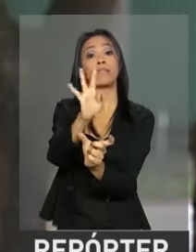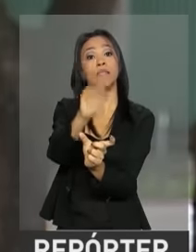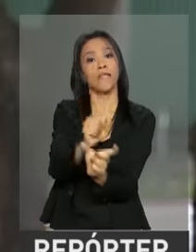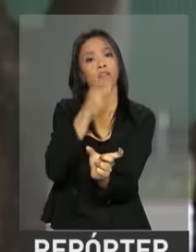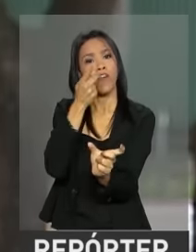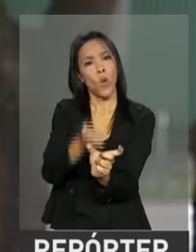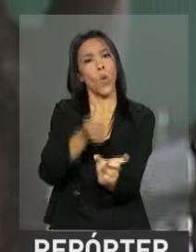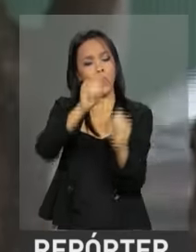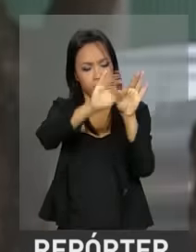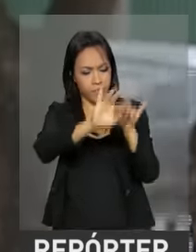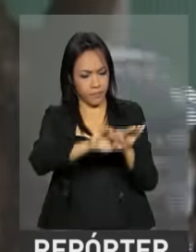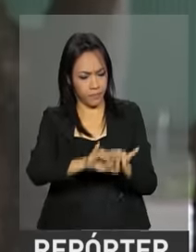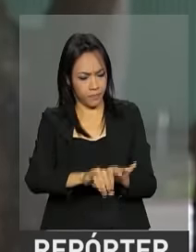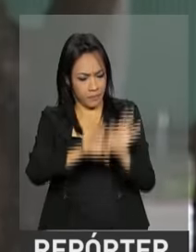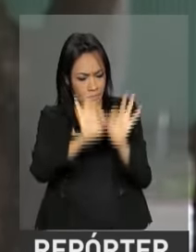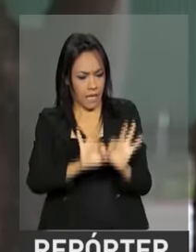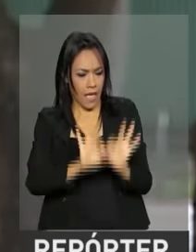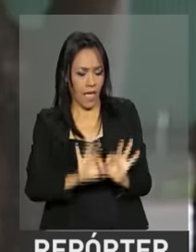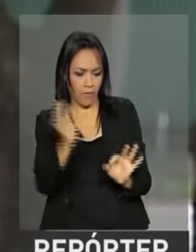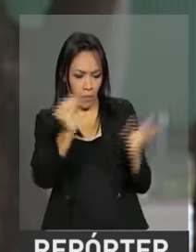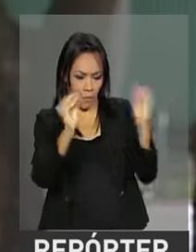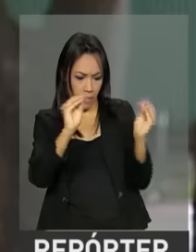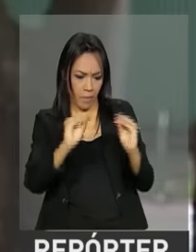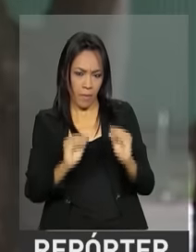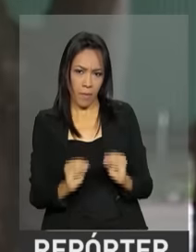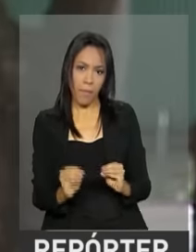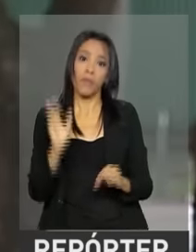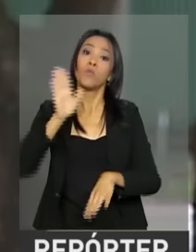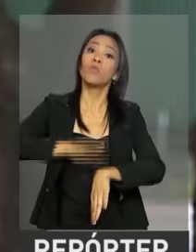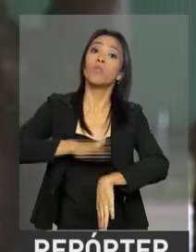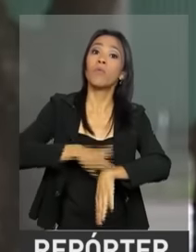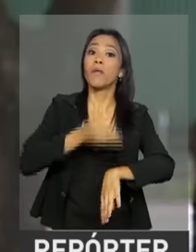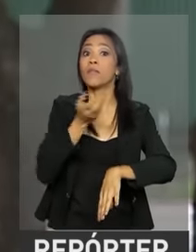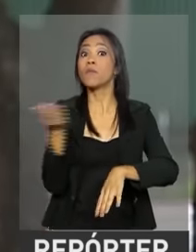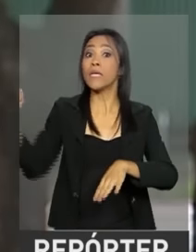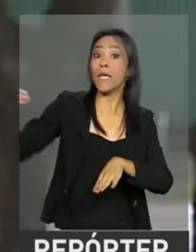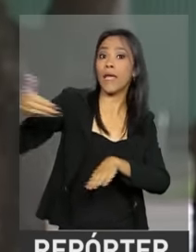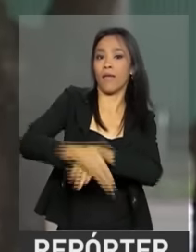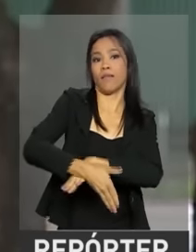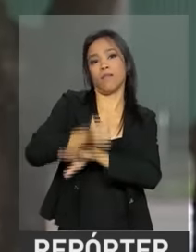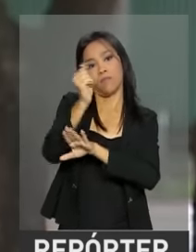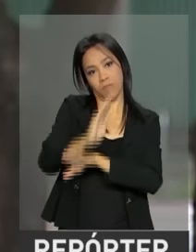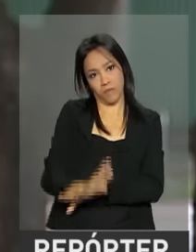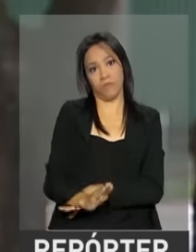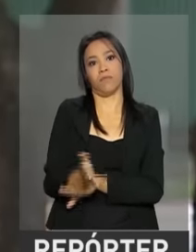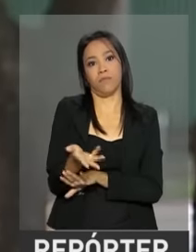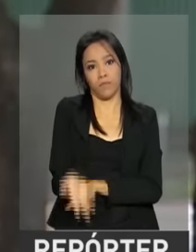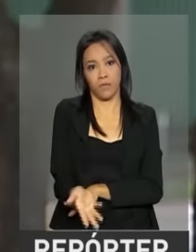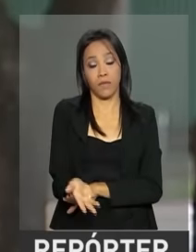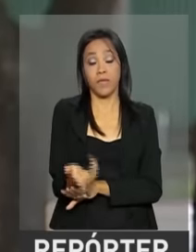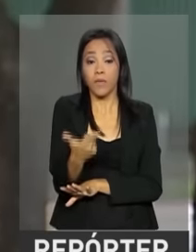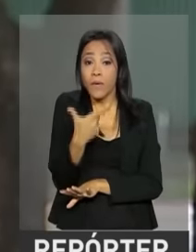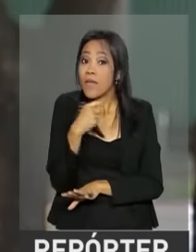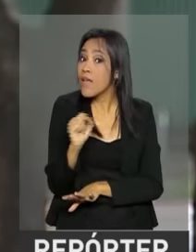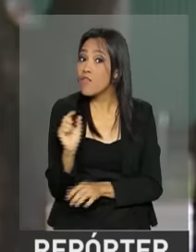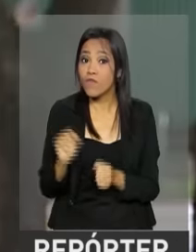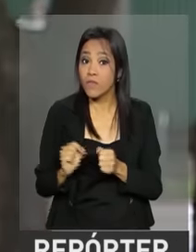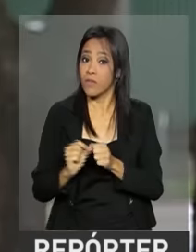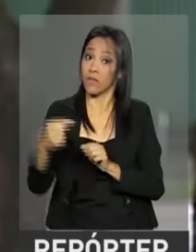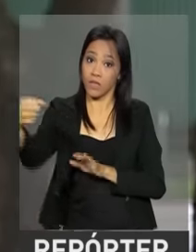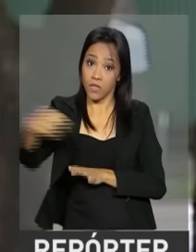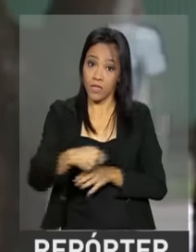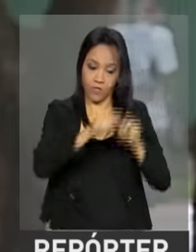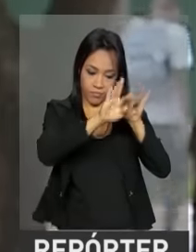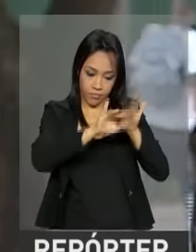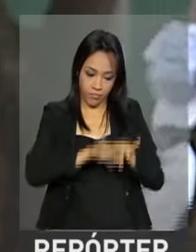corretamente a declaração de bens de Viajante no momento da entrada ao país O Viajante que não fizer a